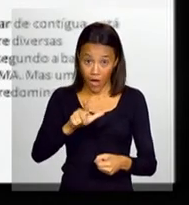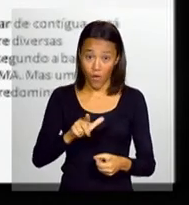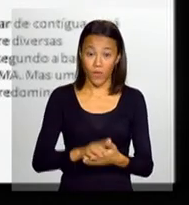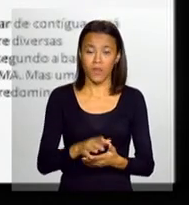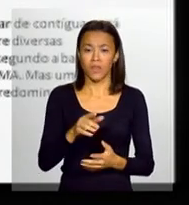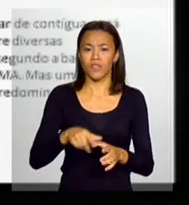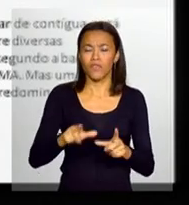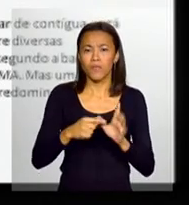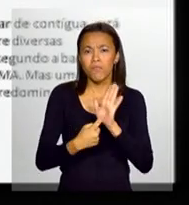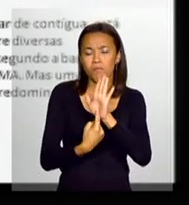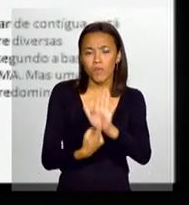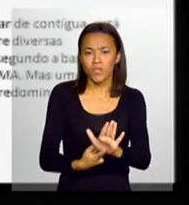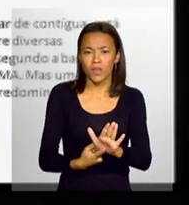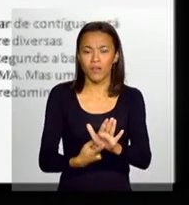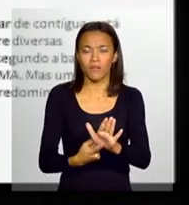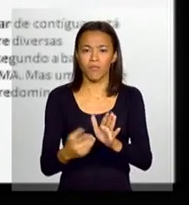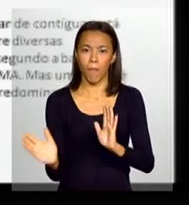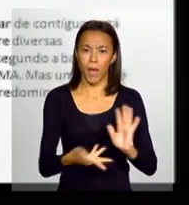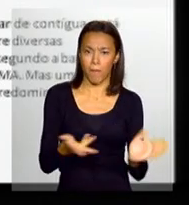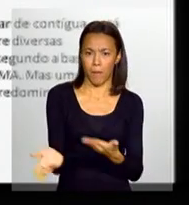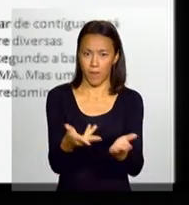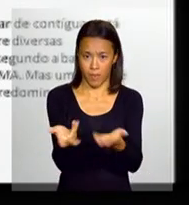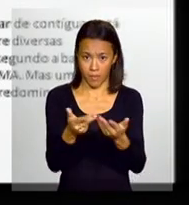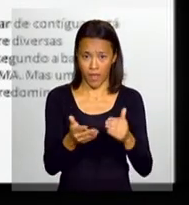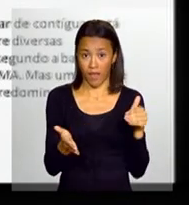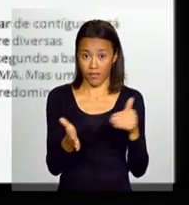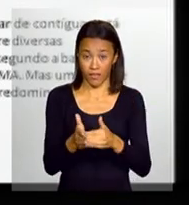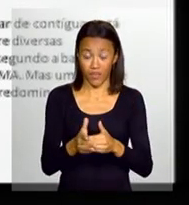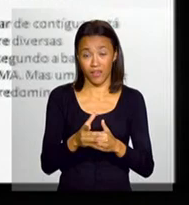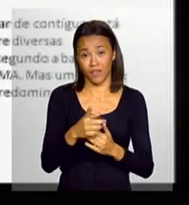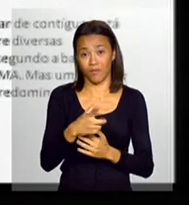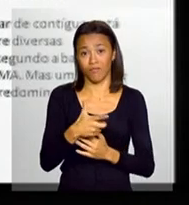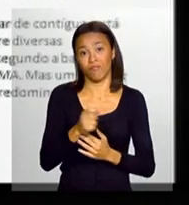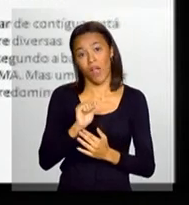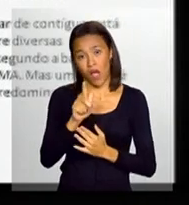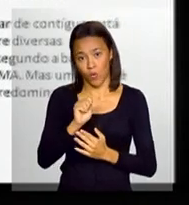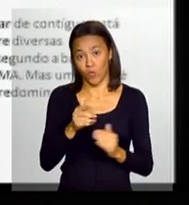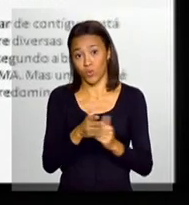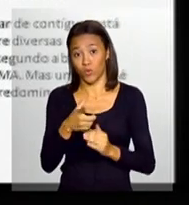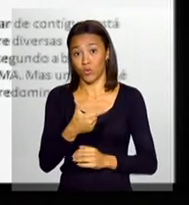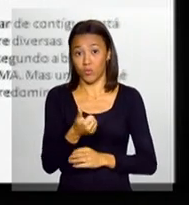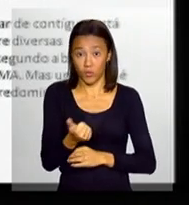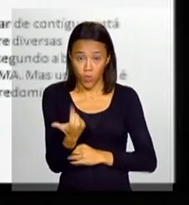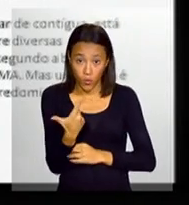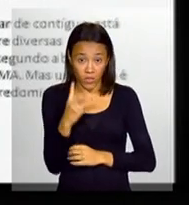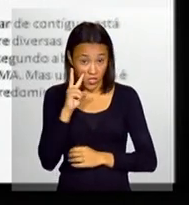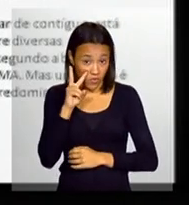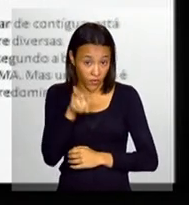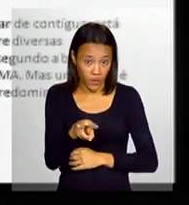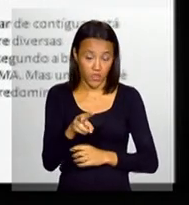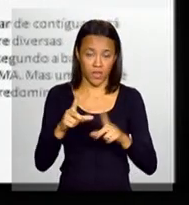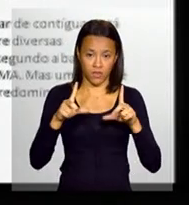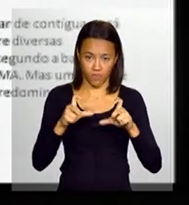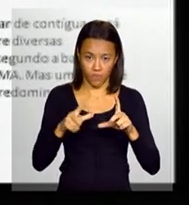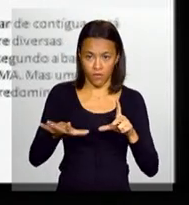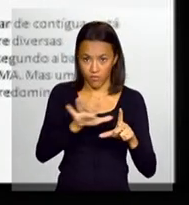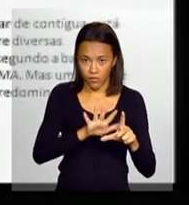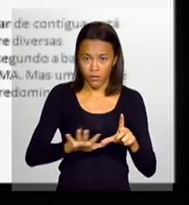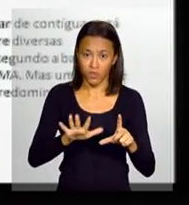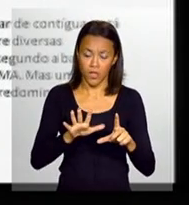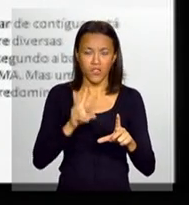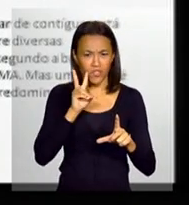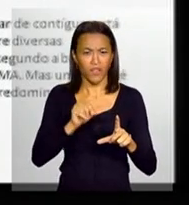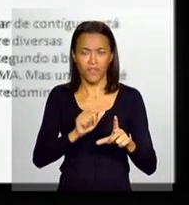3.470 hectares pelo DT de desmatamento até no mês de agosto de 2012, mas se a gente dá uma olhada na satélite daquele mês, a gente vai ver